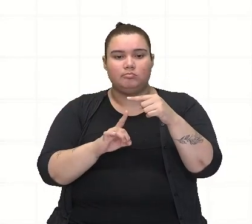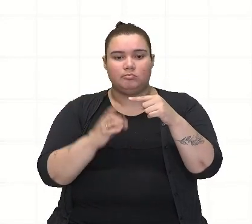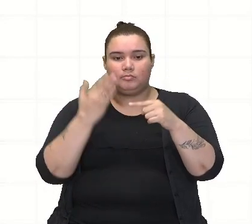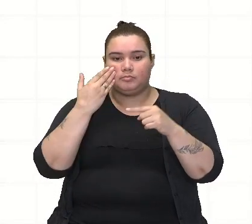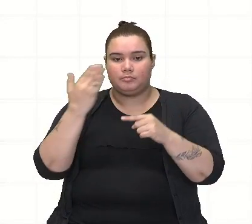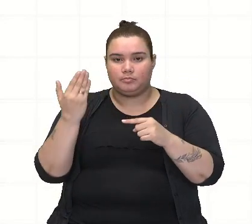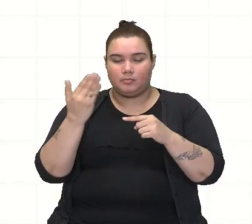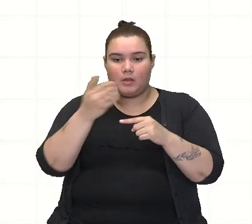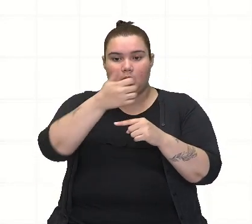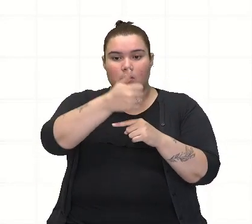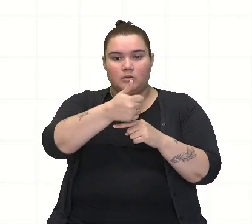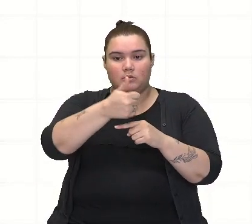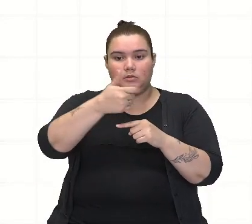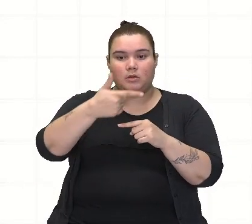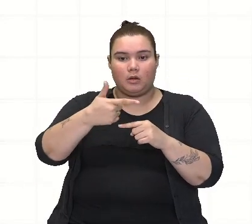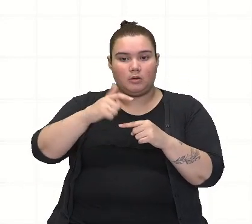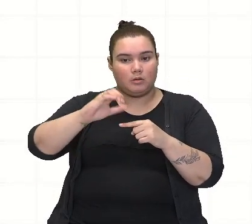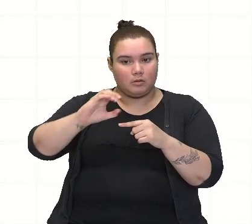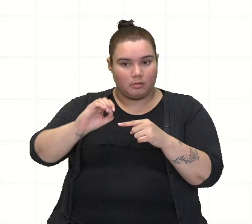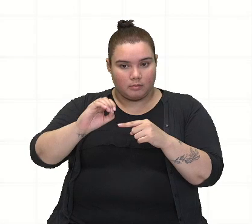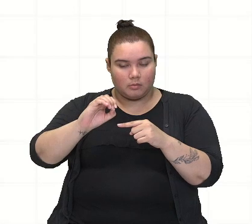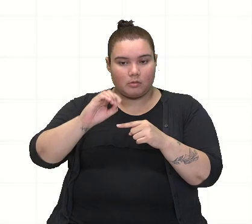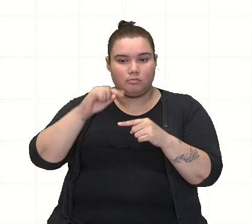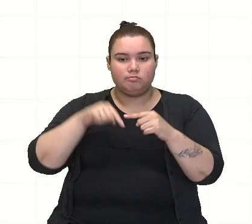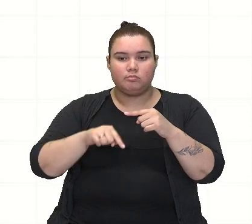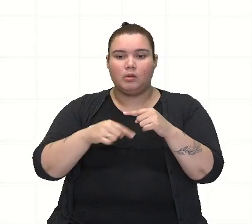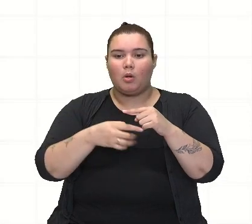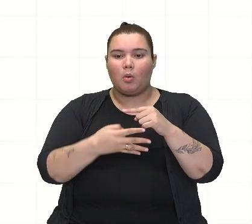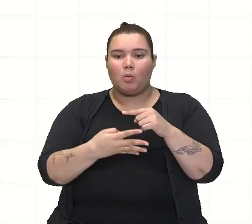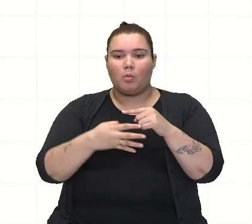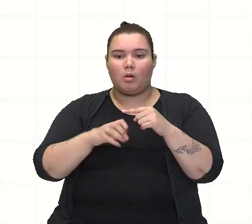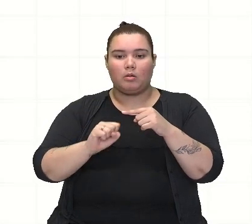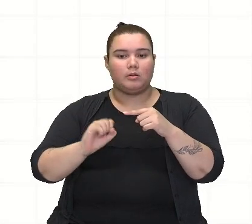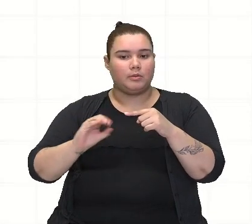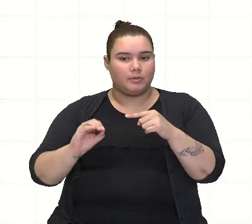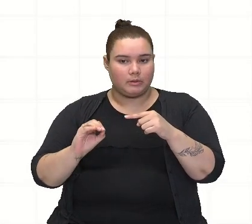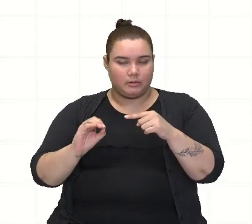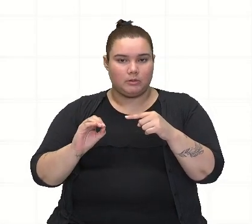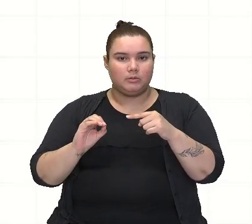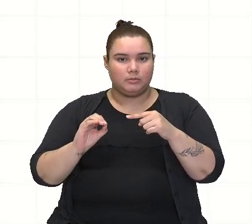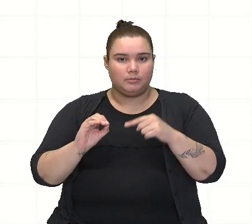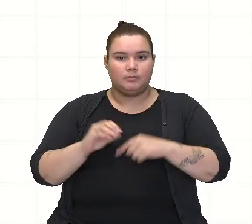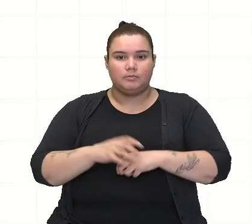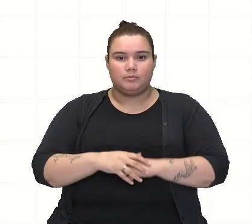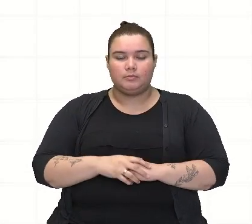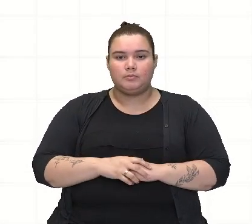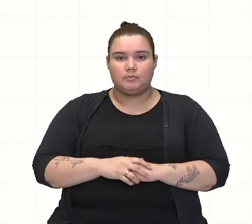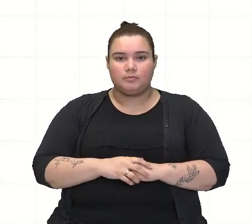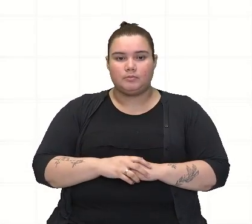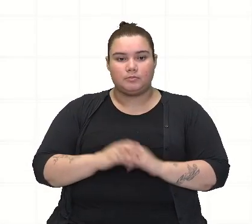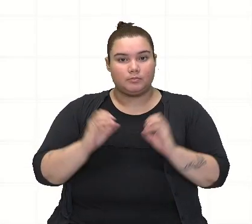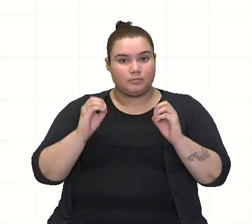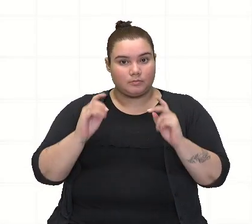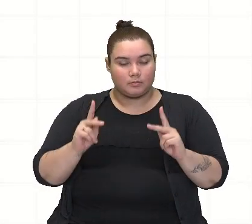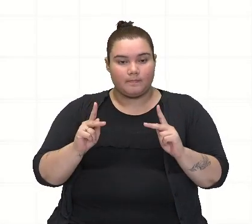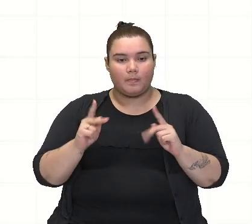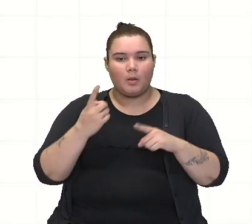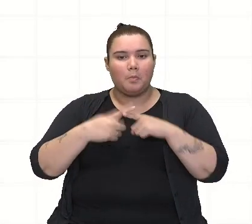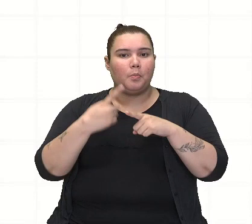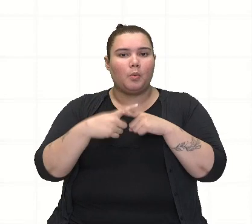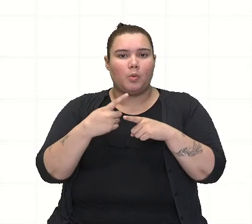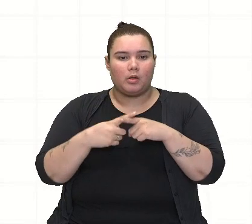que 120 está para 480, beleza? Muito bem, porque qual foi